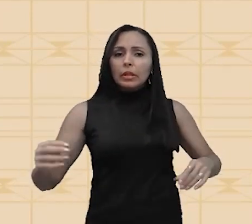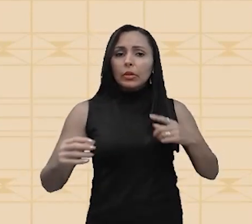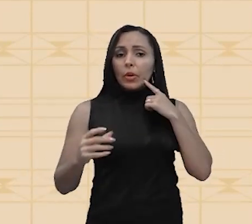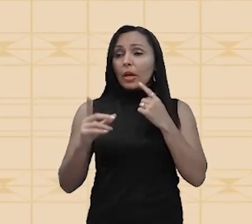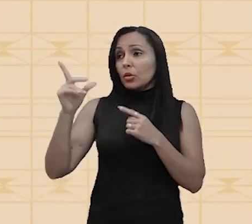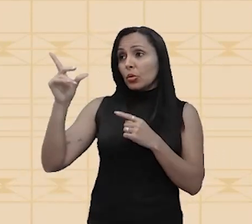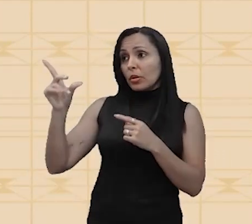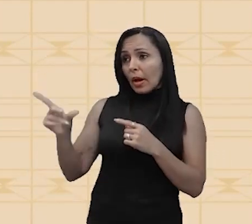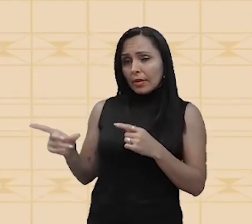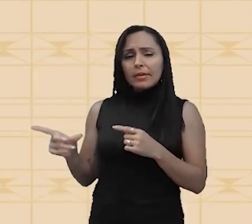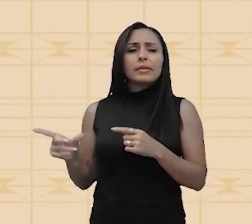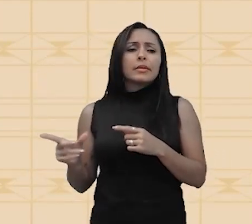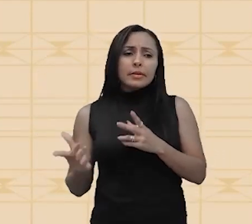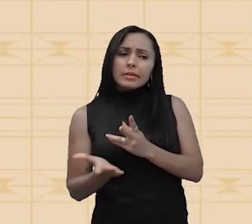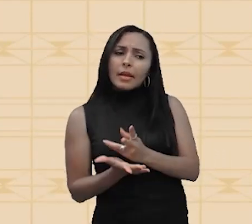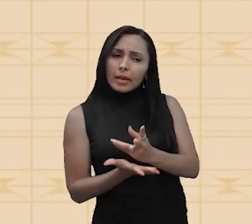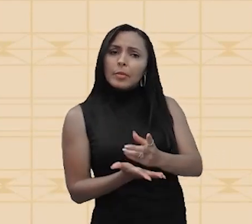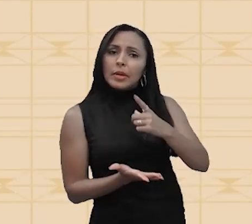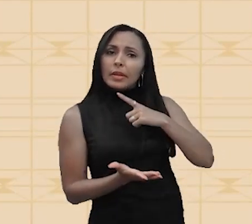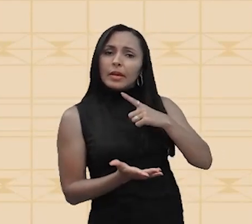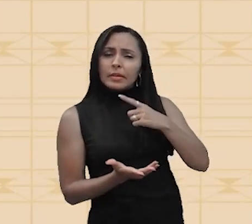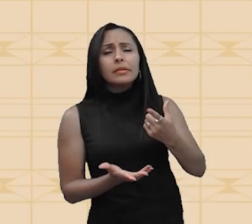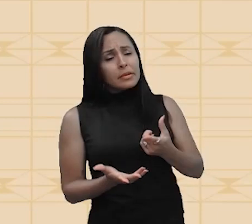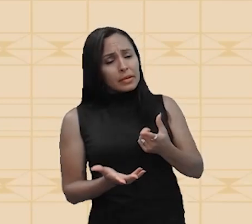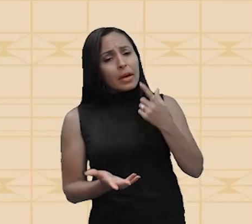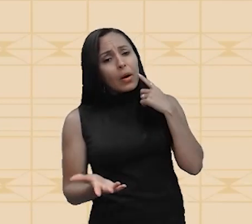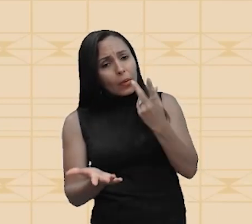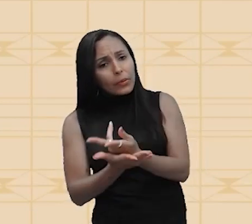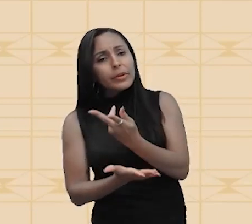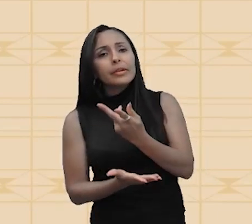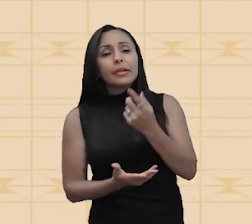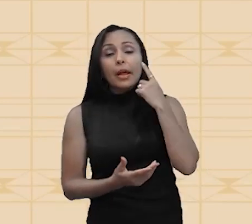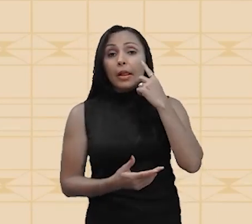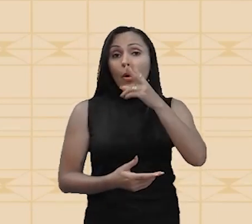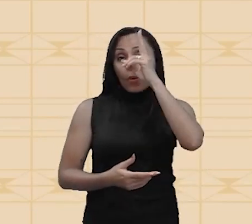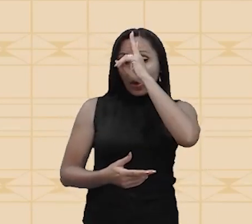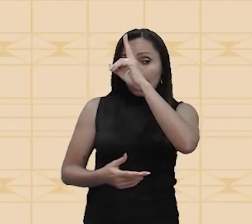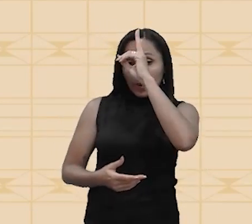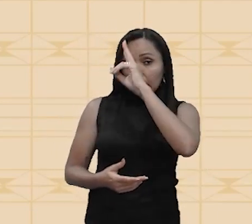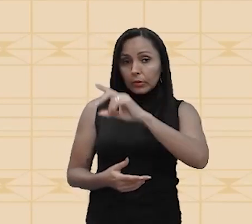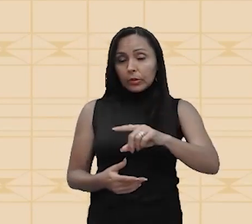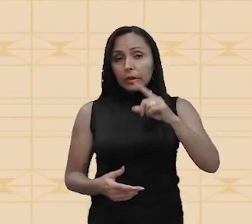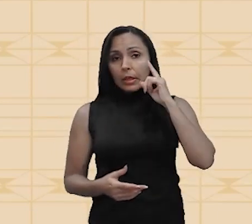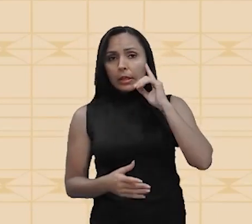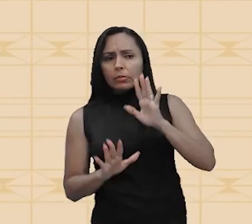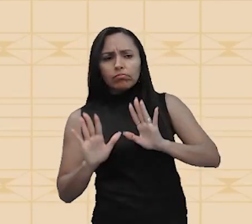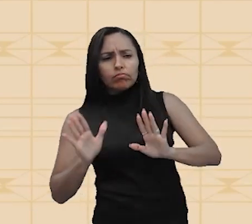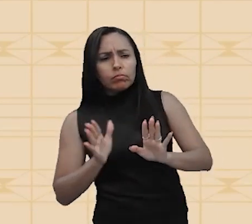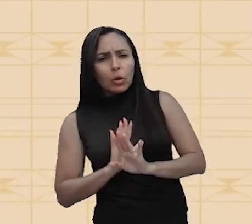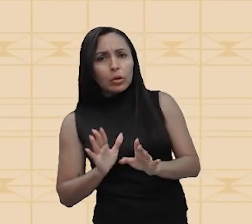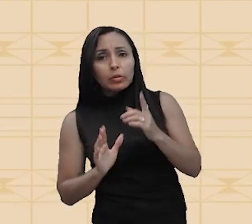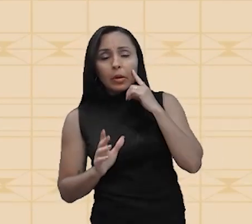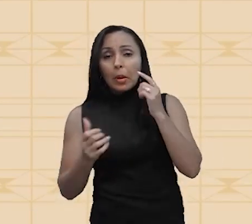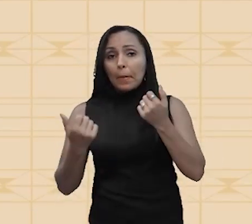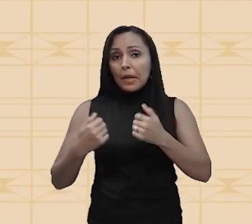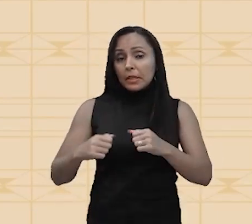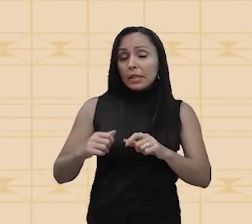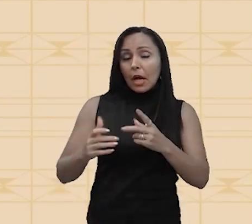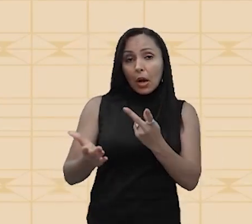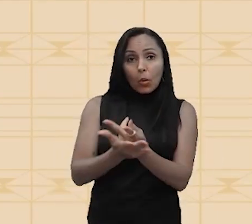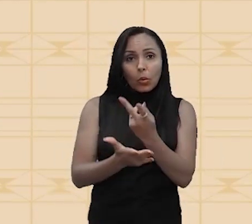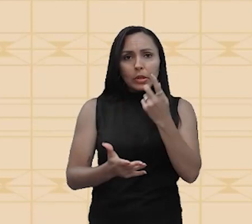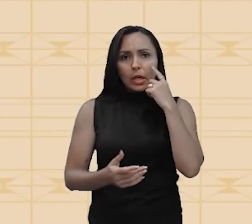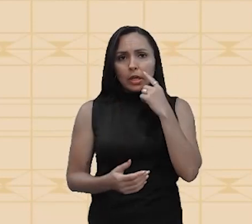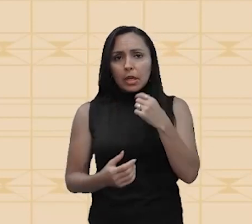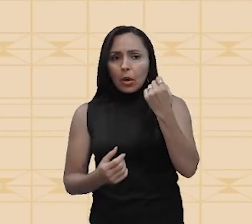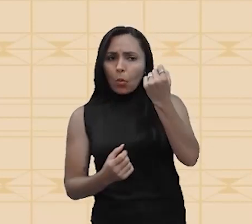inertes, ou seja, inevitavelmente eles vão acontecer. Lembrando que esses efeitos eles não necessariamente precisam ocorrer um de cada